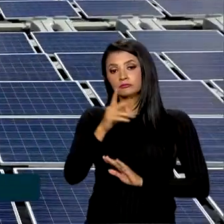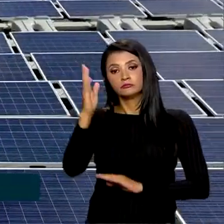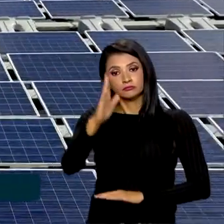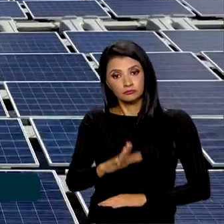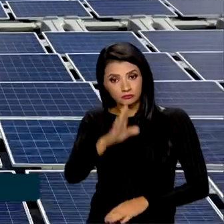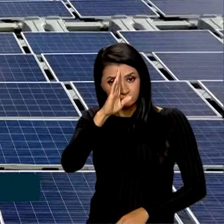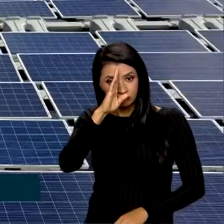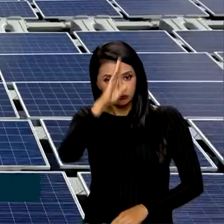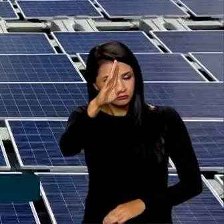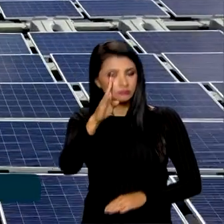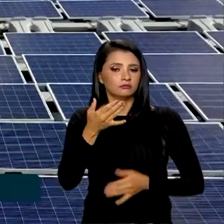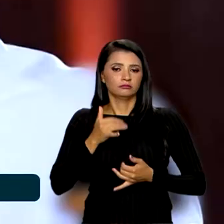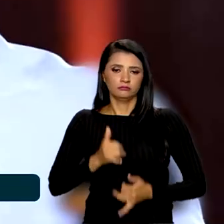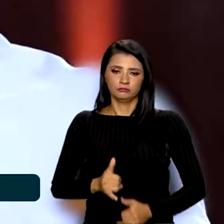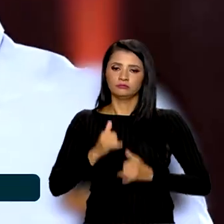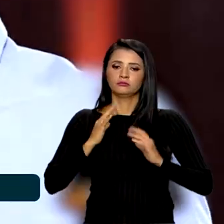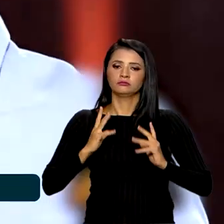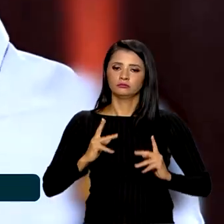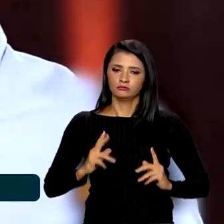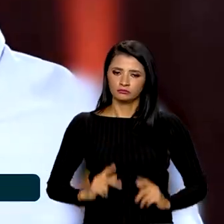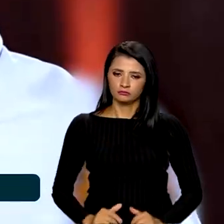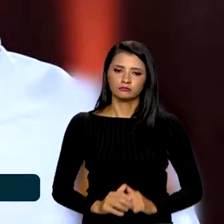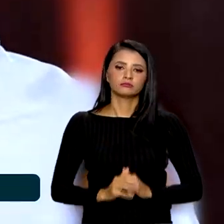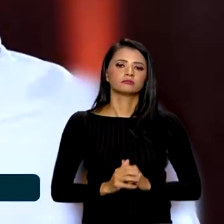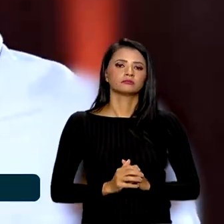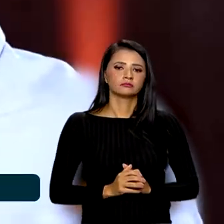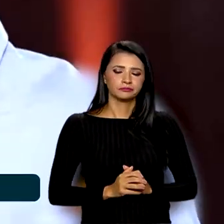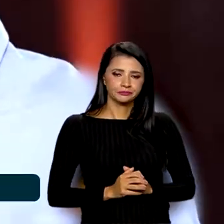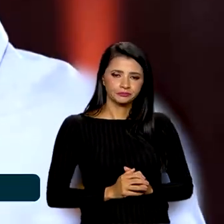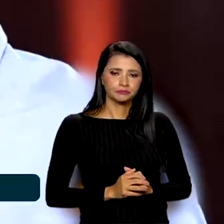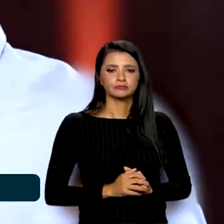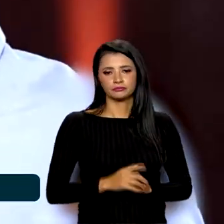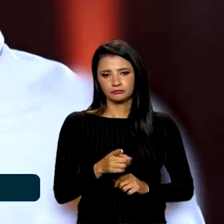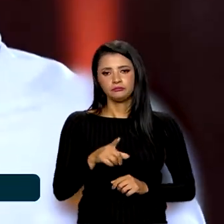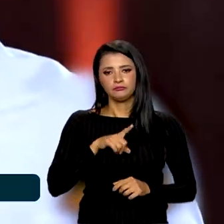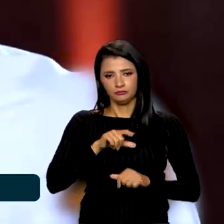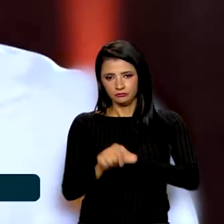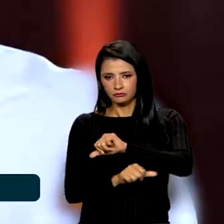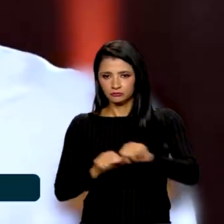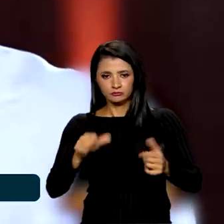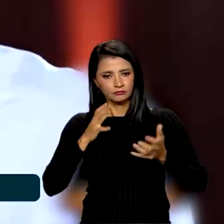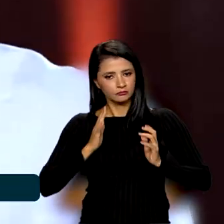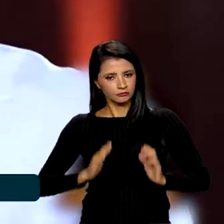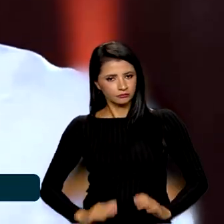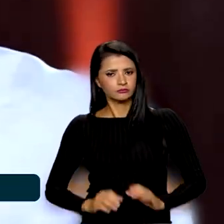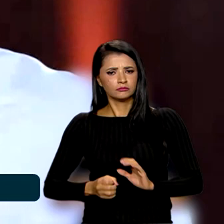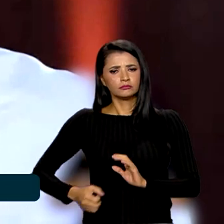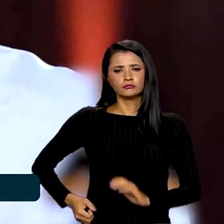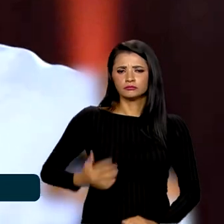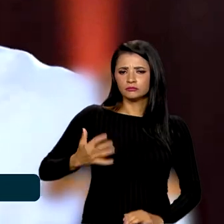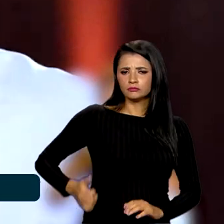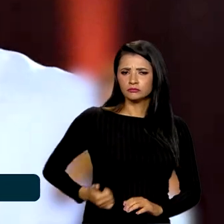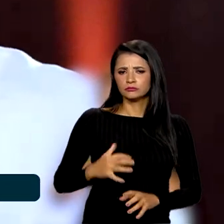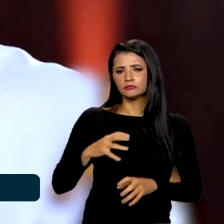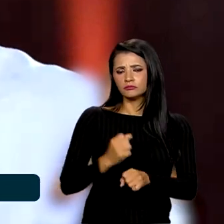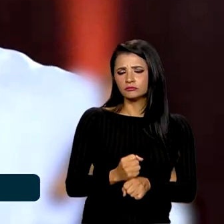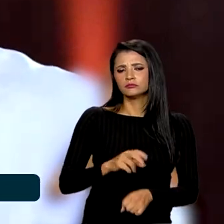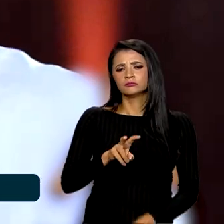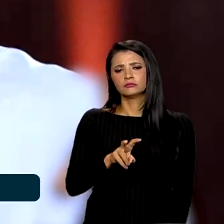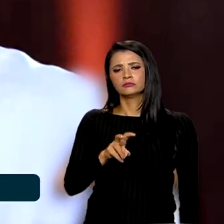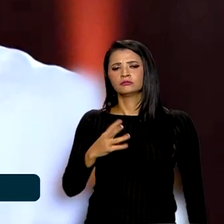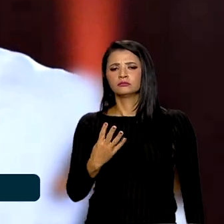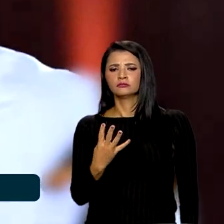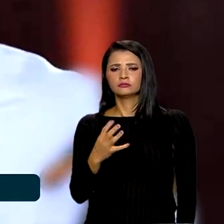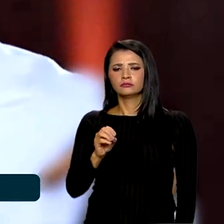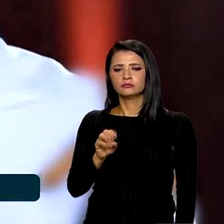a produção de energia limpa. Só em energia... Só na transição energética nós vamos gastar o equivalente a 540